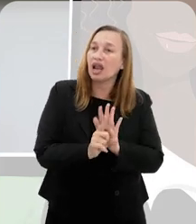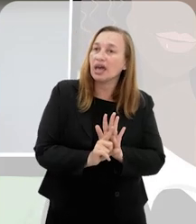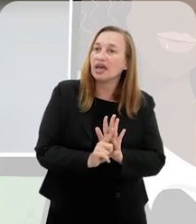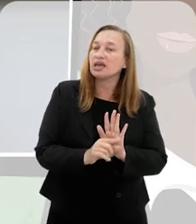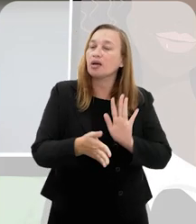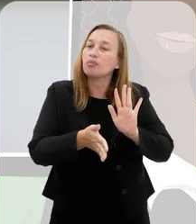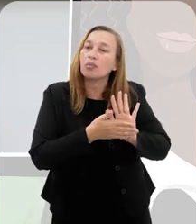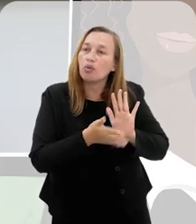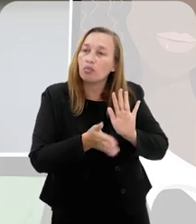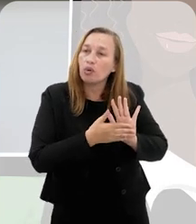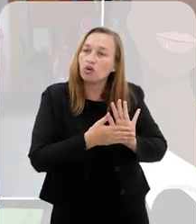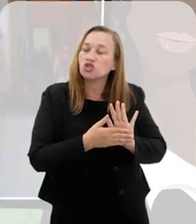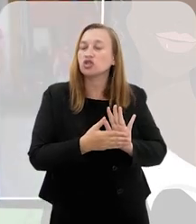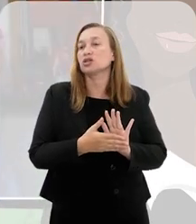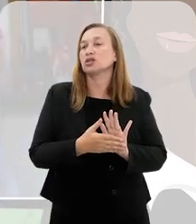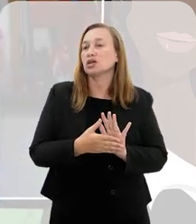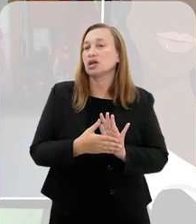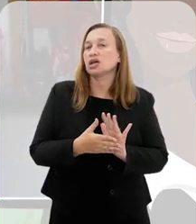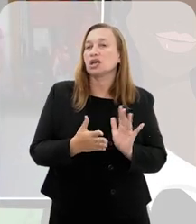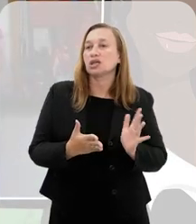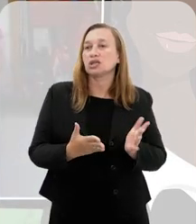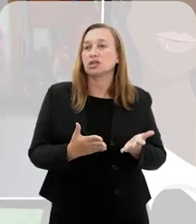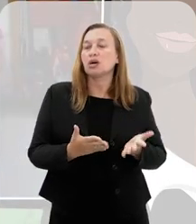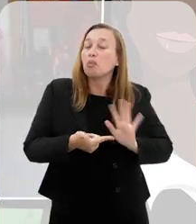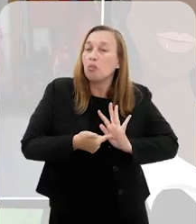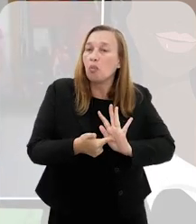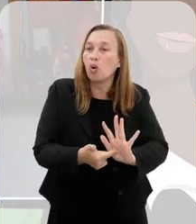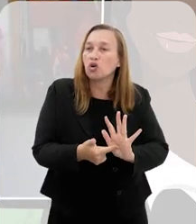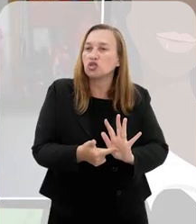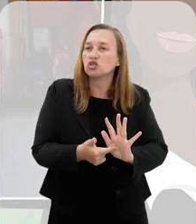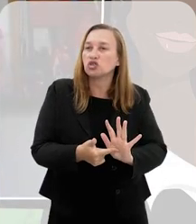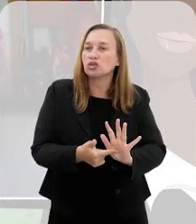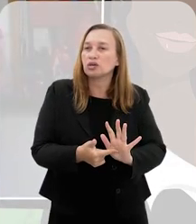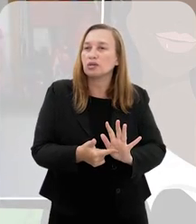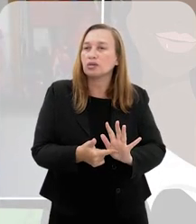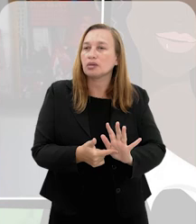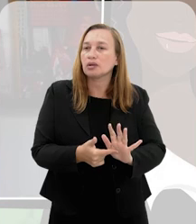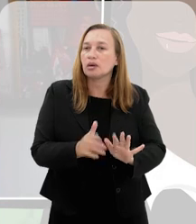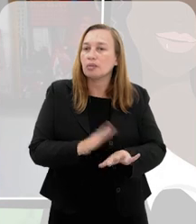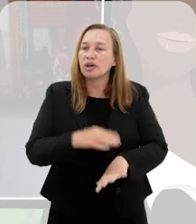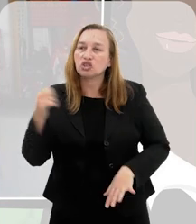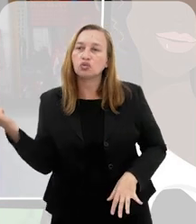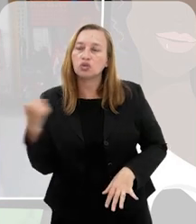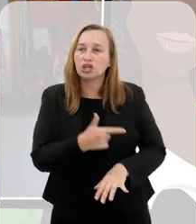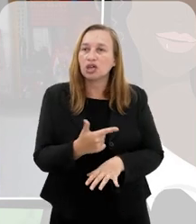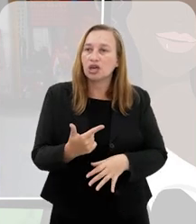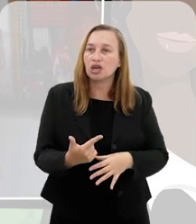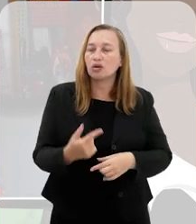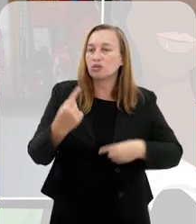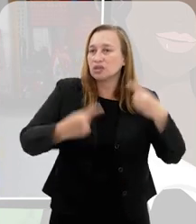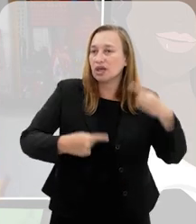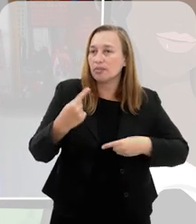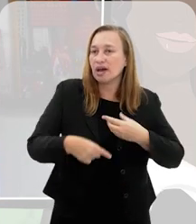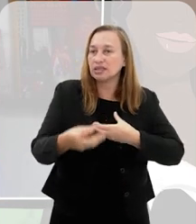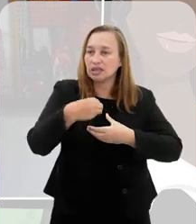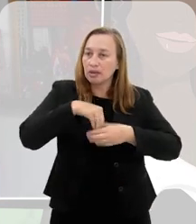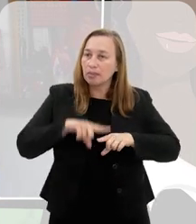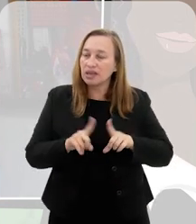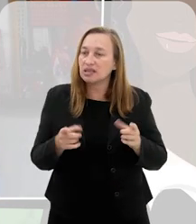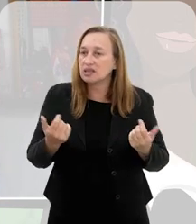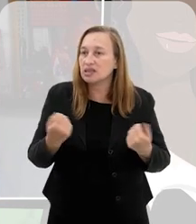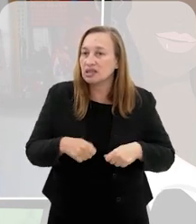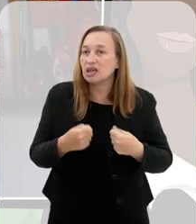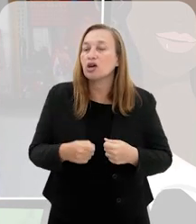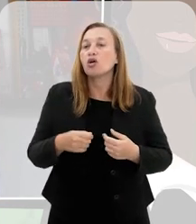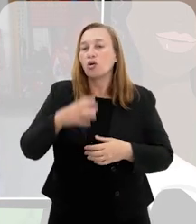a nossa legislação, a nossa proposição de lei se mostra mais do que o debate interno,